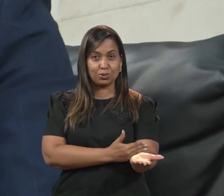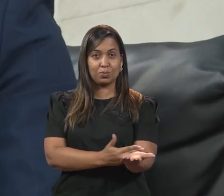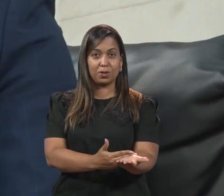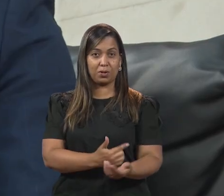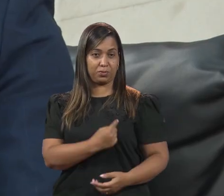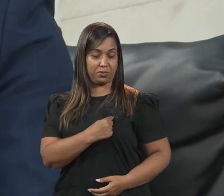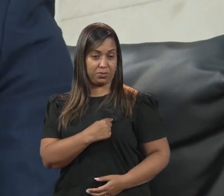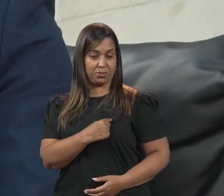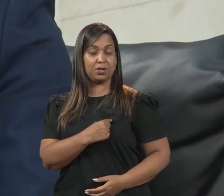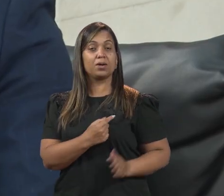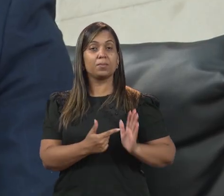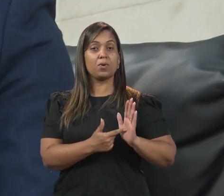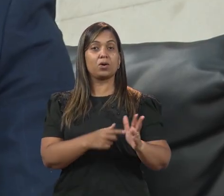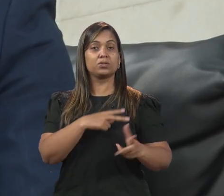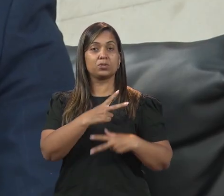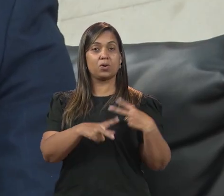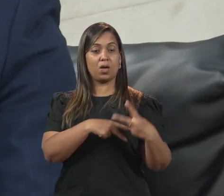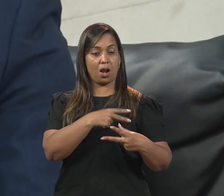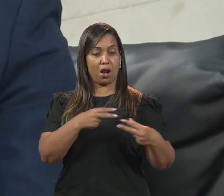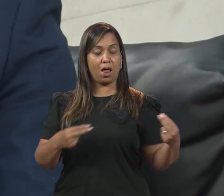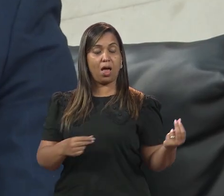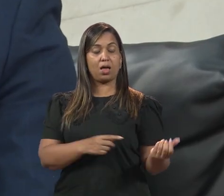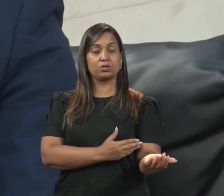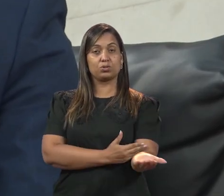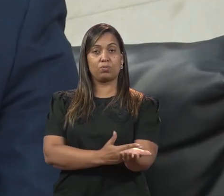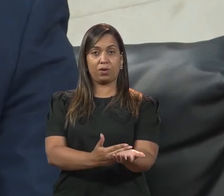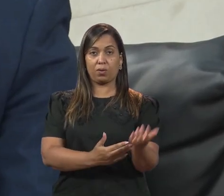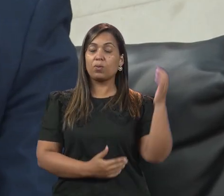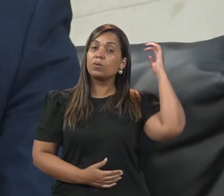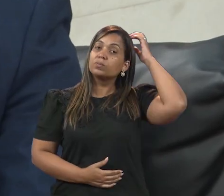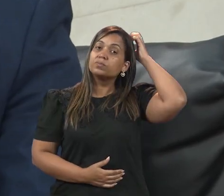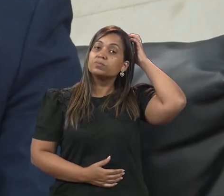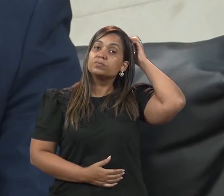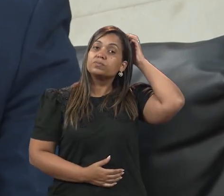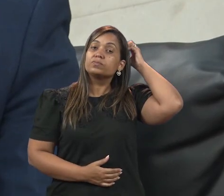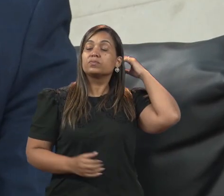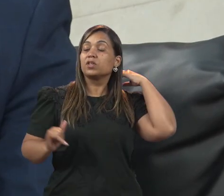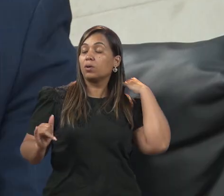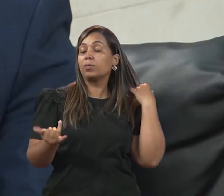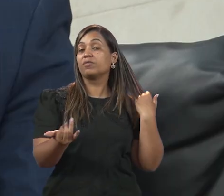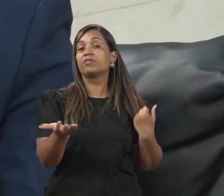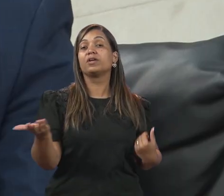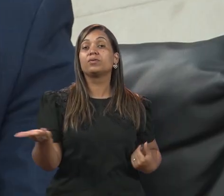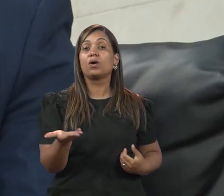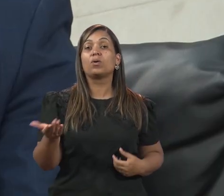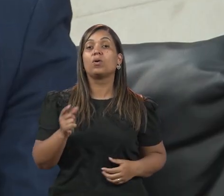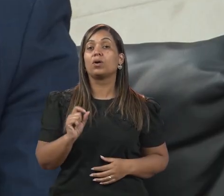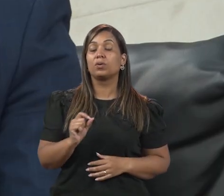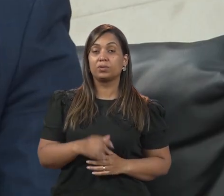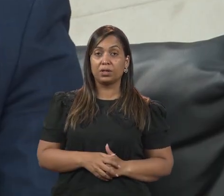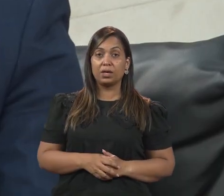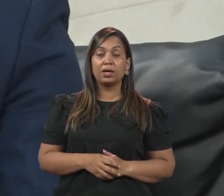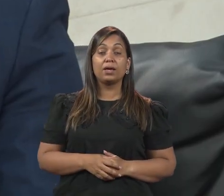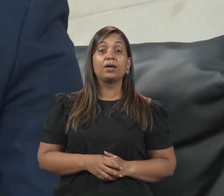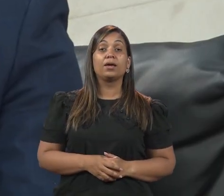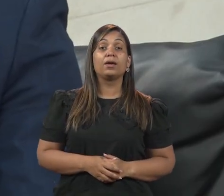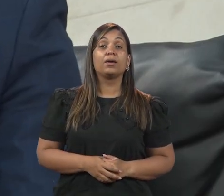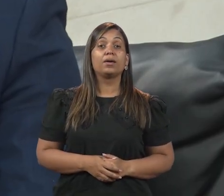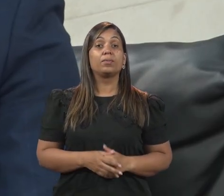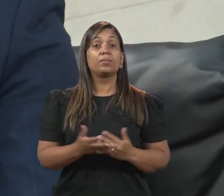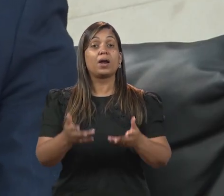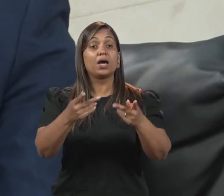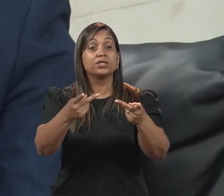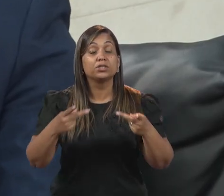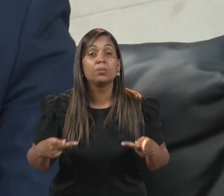com o símbolo da campanha, que é a campanha do laço branco. E eu aproveito aqui a oportunidade para,